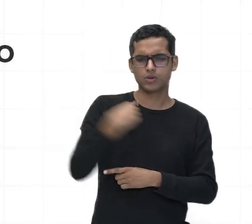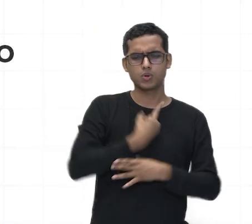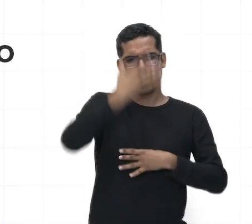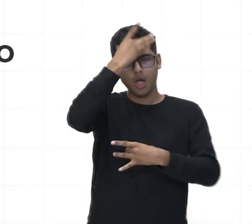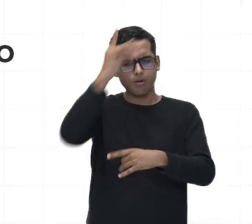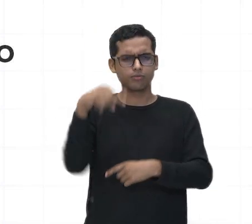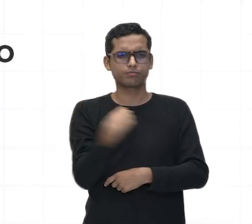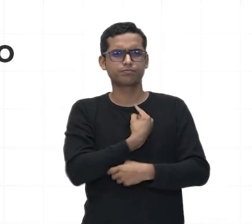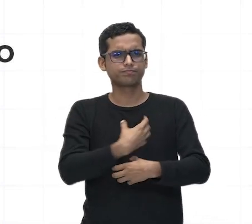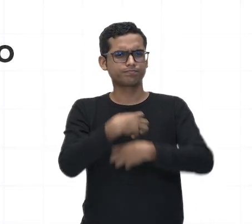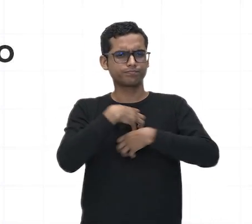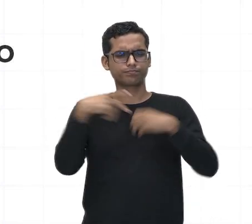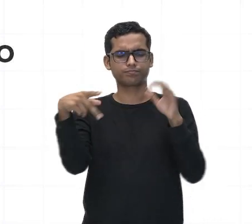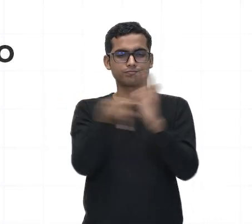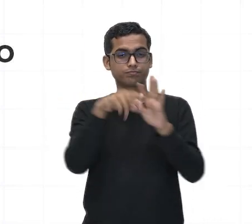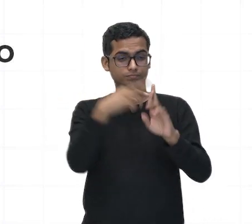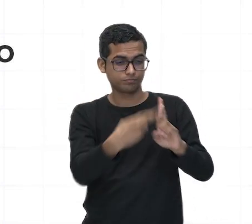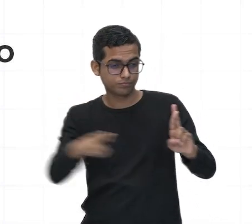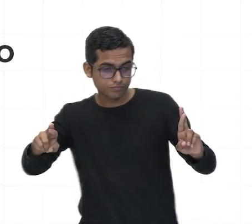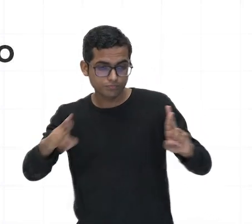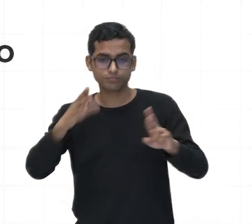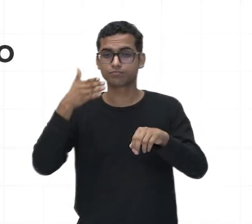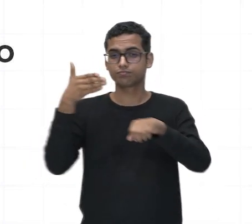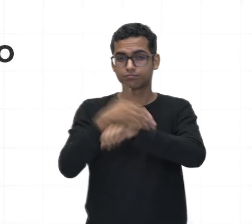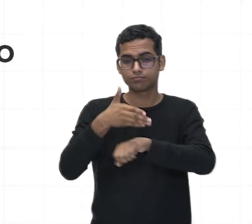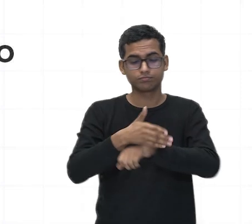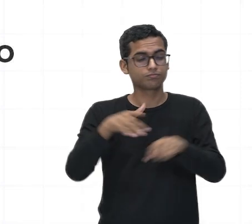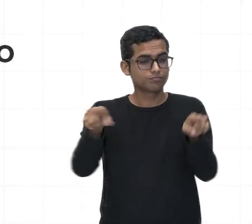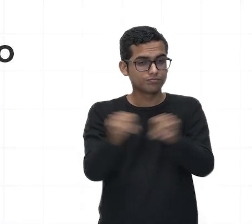que professamos uma religião,